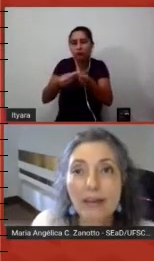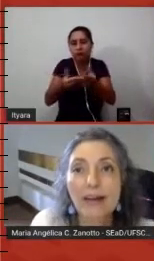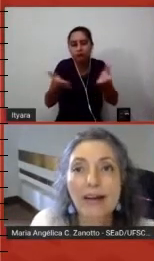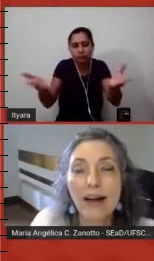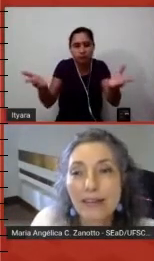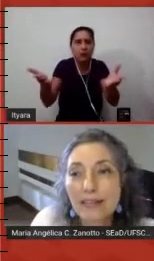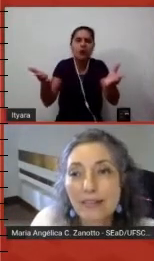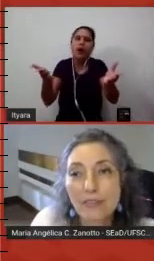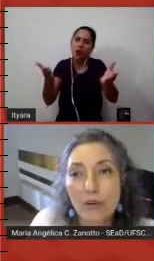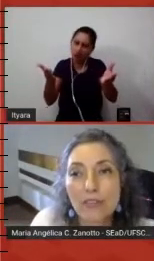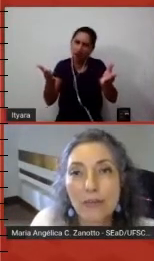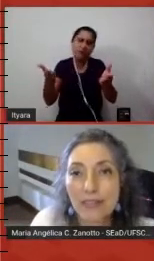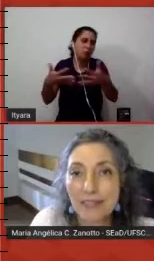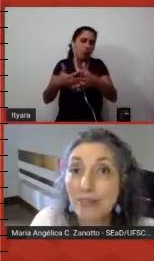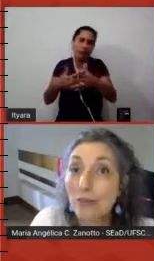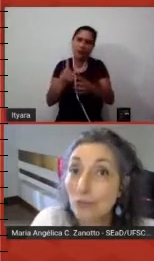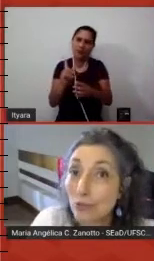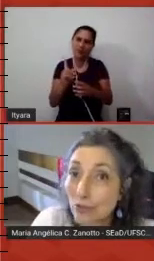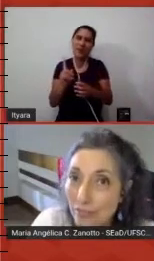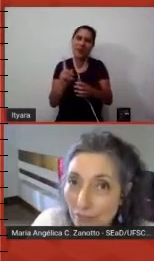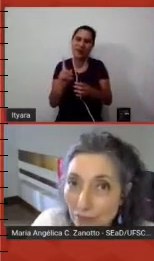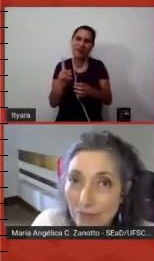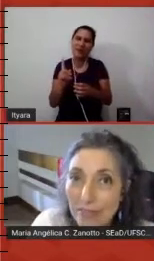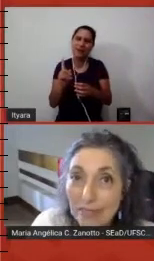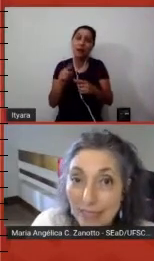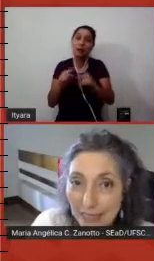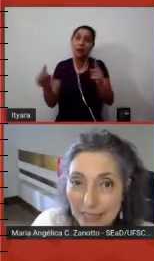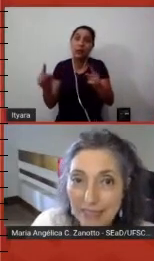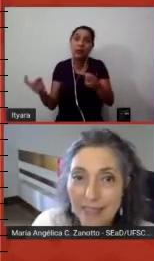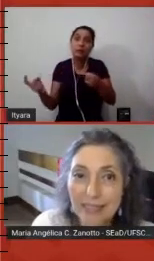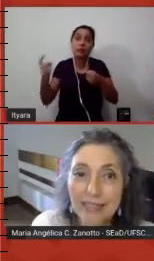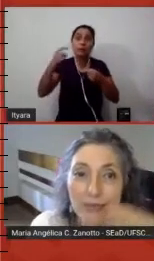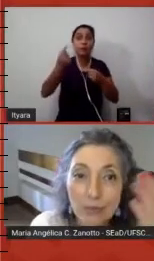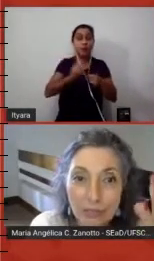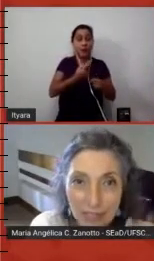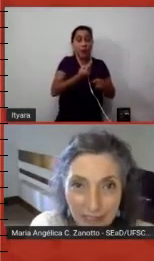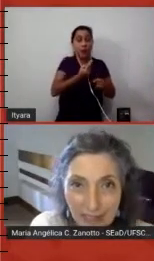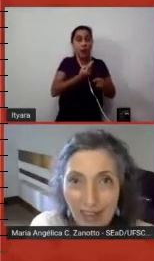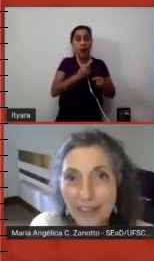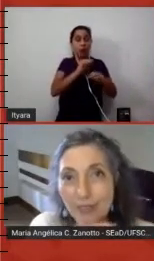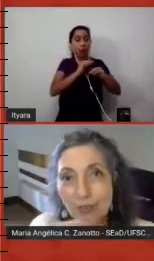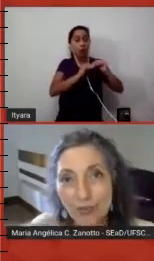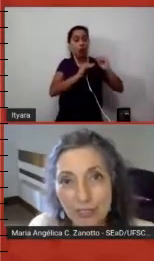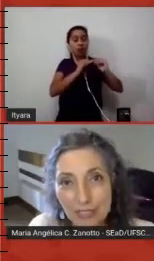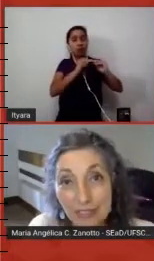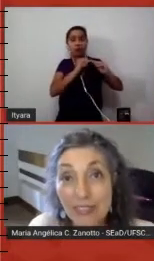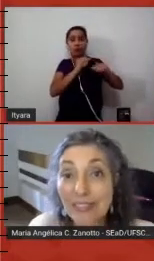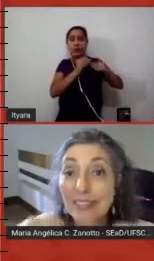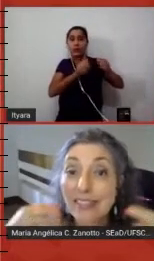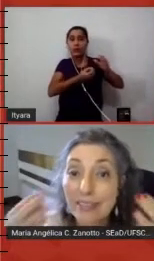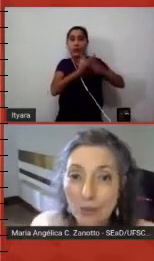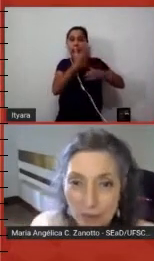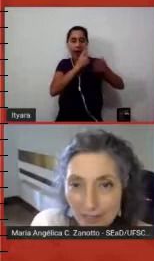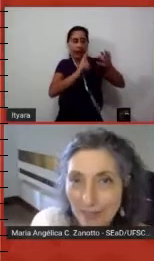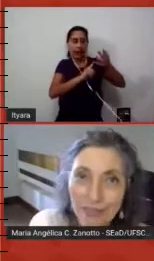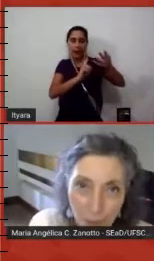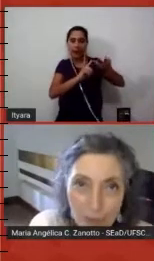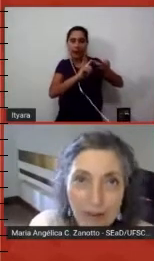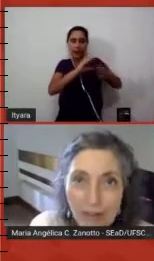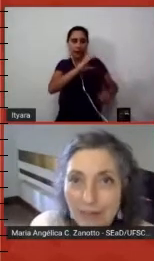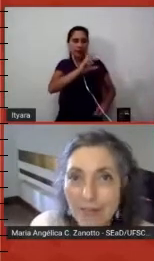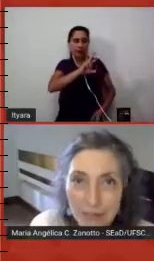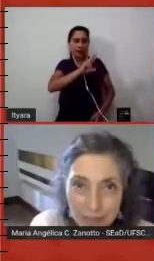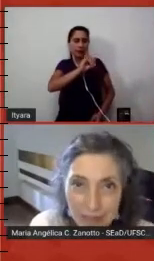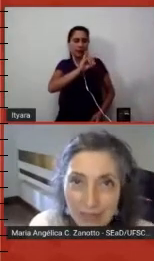também. Ainda volta para a questão da construção dos critérios, dos níveis e o coração